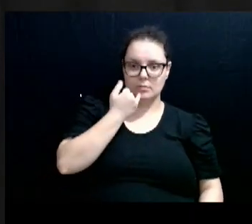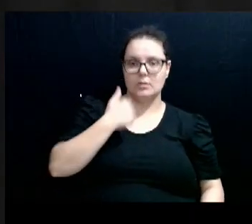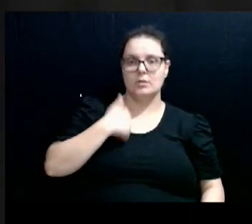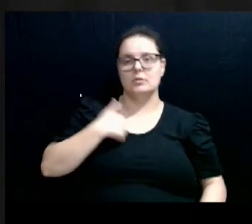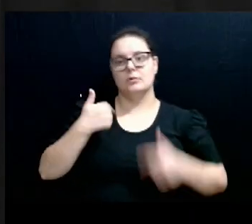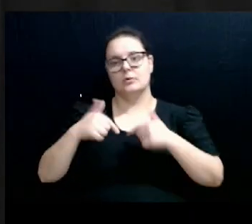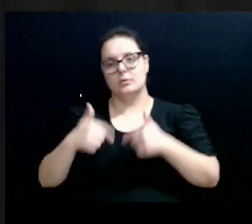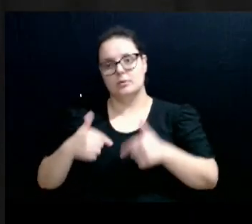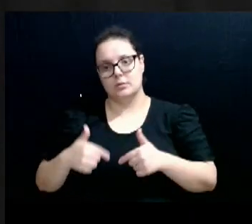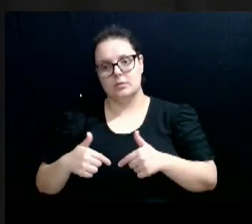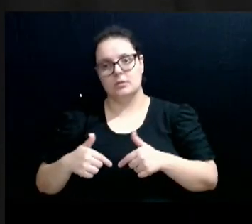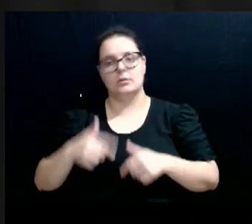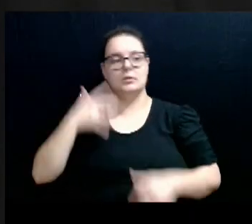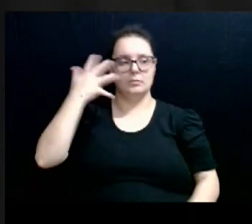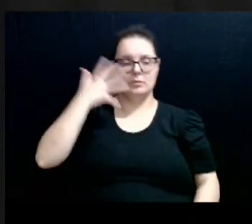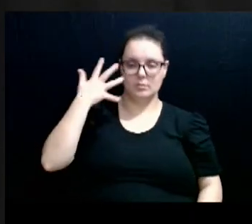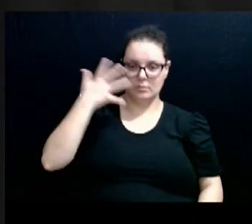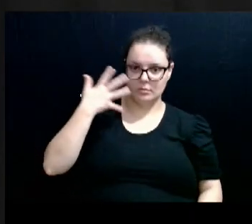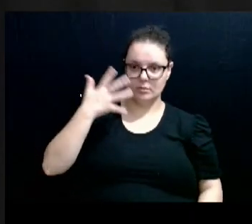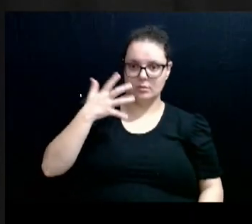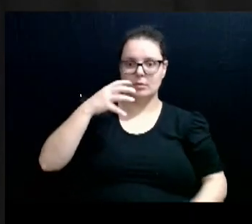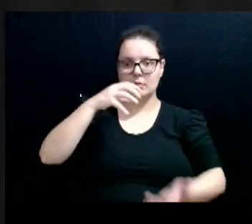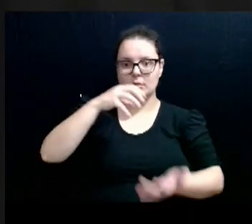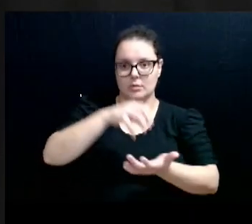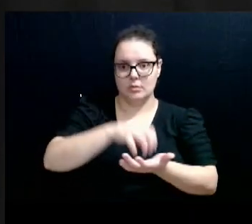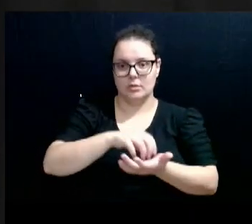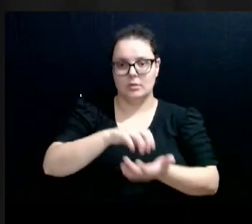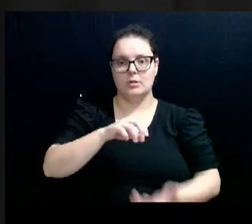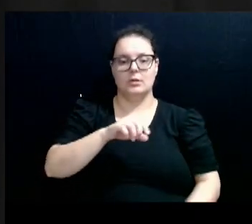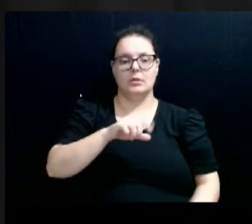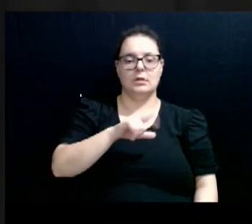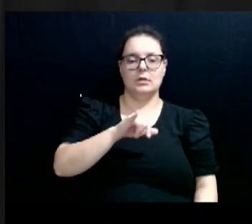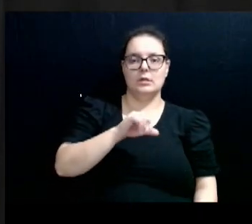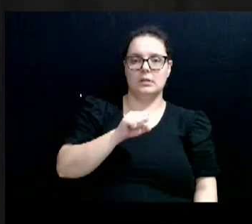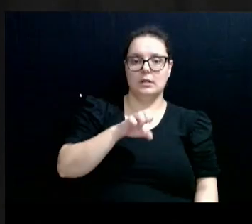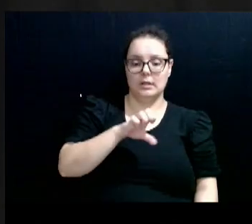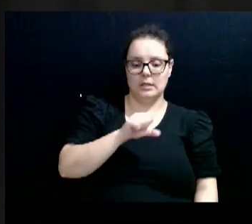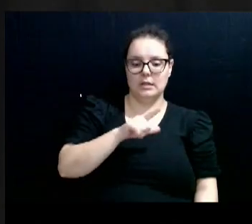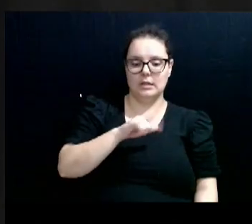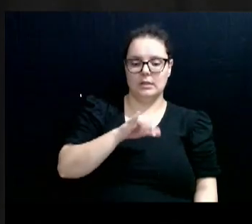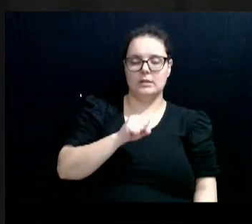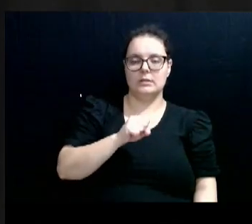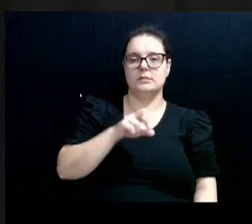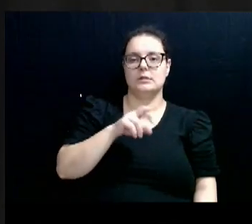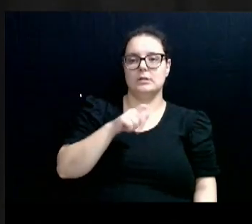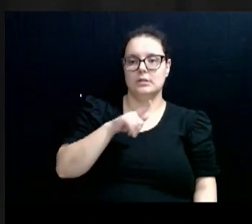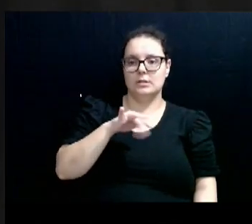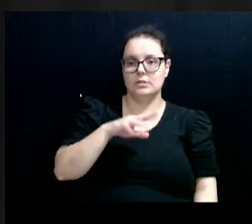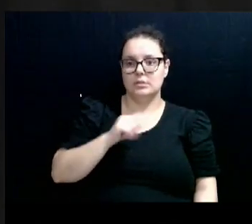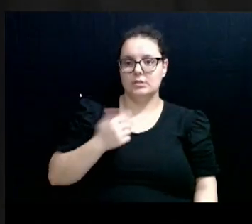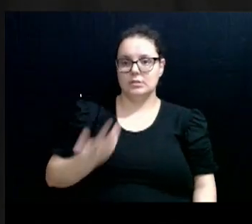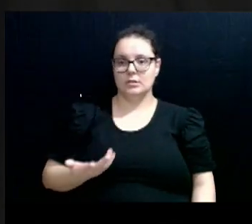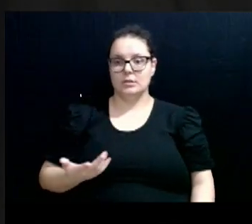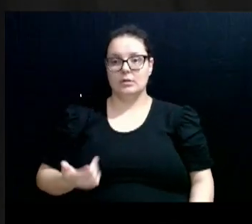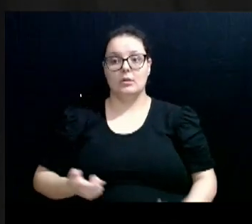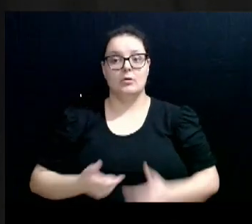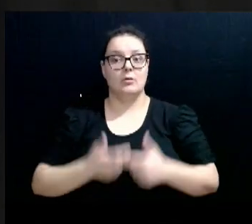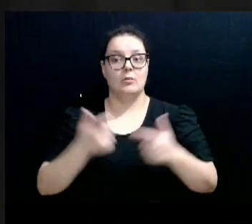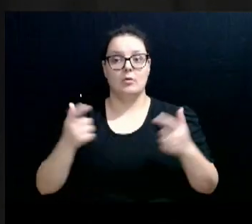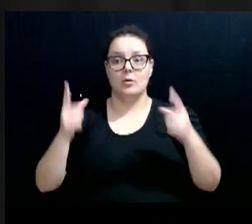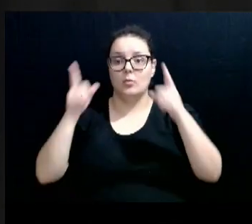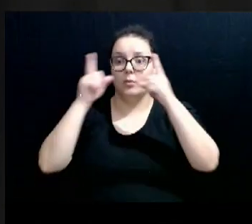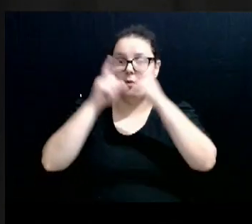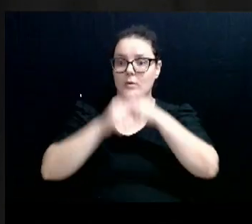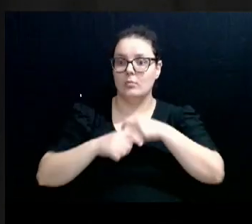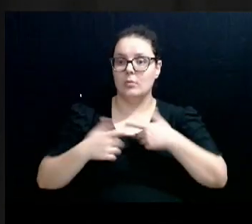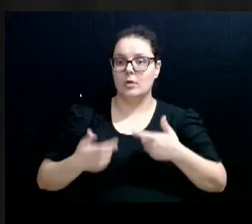palestra no Centro Elis Regina, lá de Jundiaí, no Complexo Argos, que é um grande complexo educacional de capacitação dos